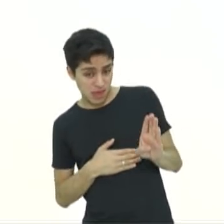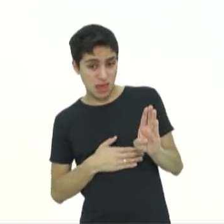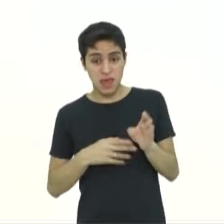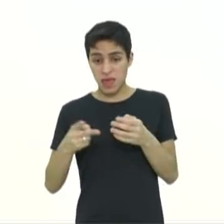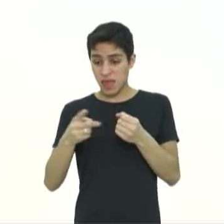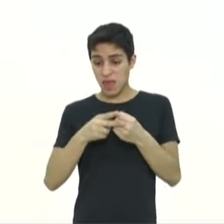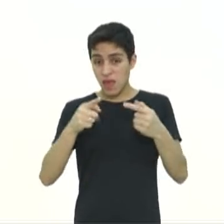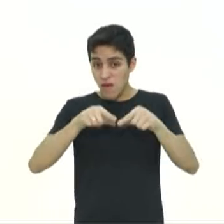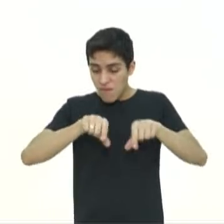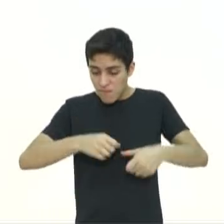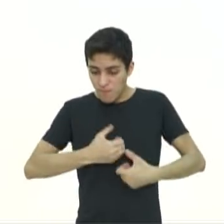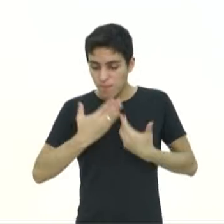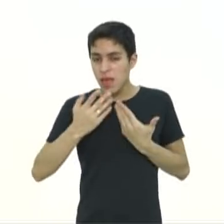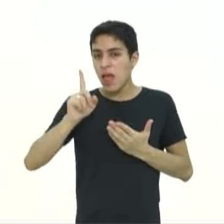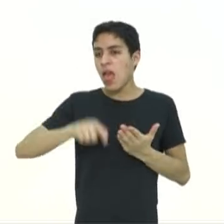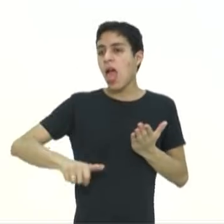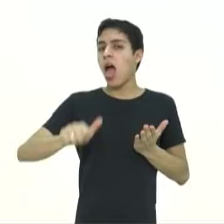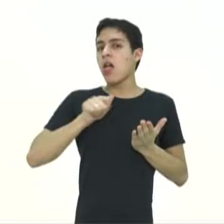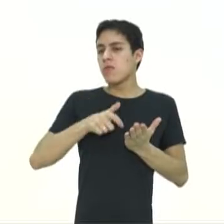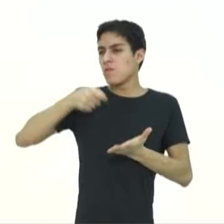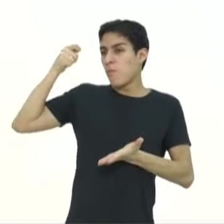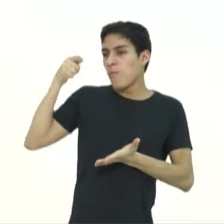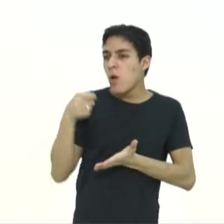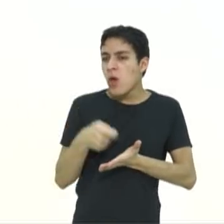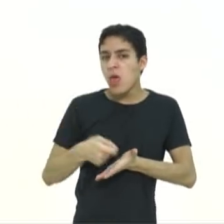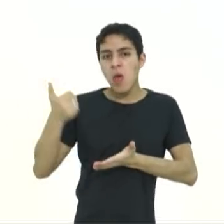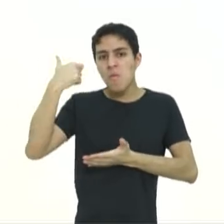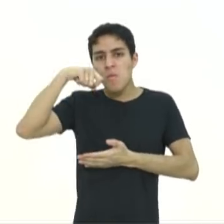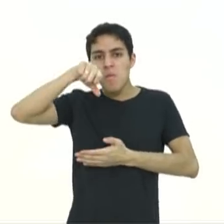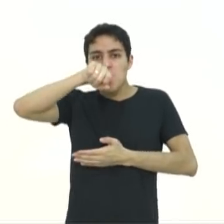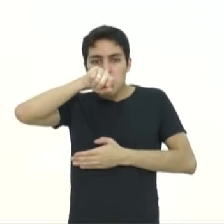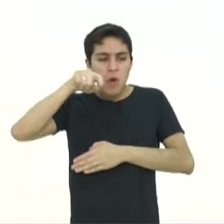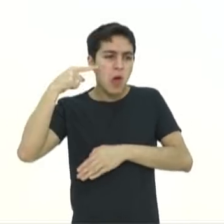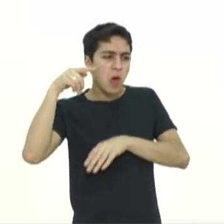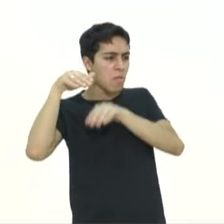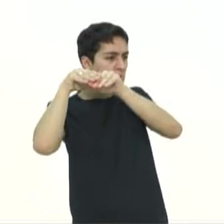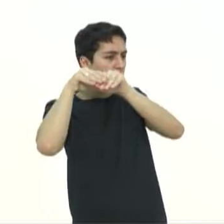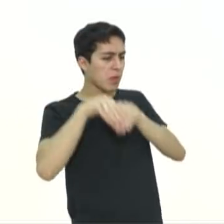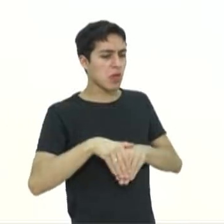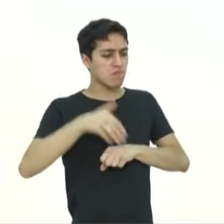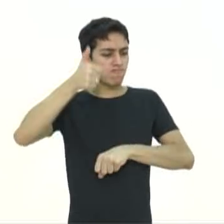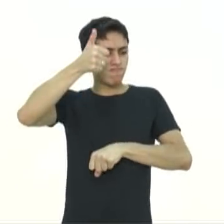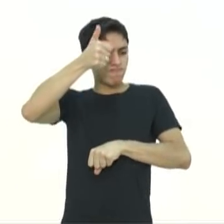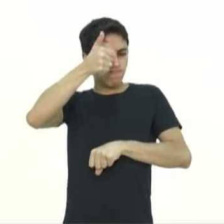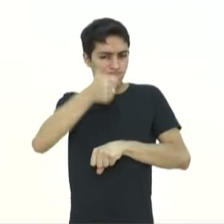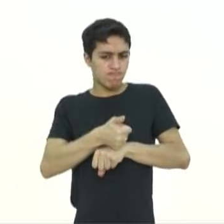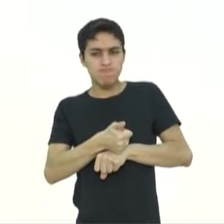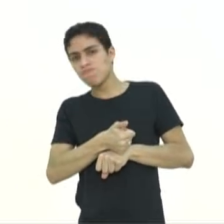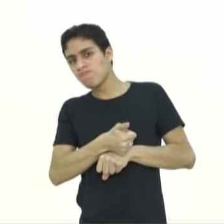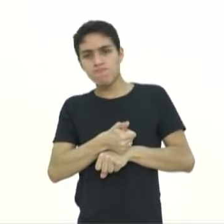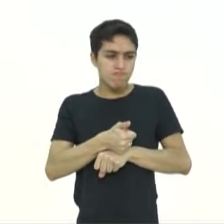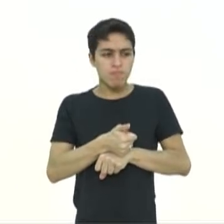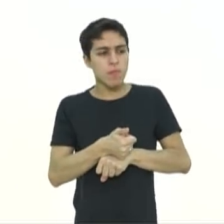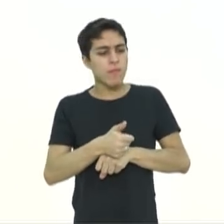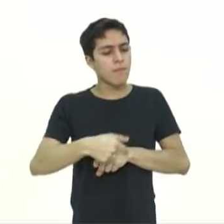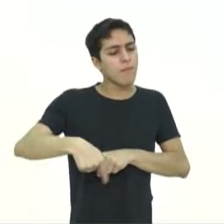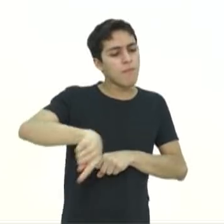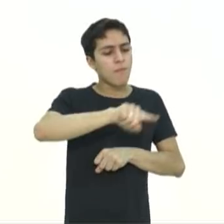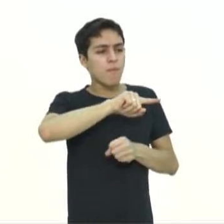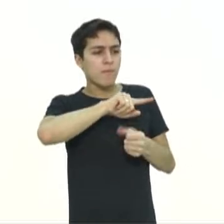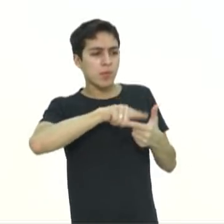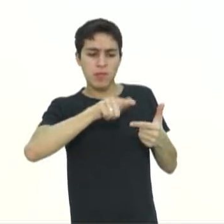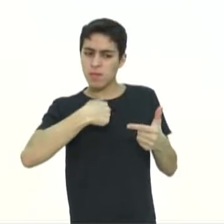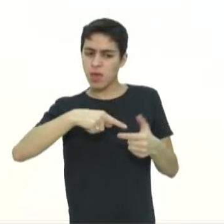atitude impositiva ou autoritária da mãe, que assume a posição de autoridade máxima na resolução do